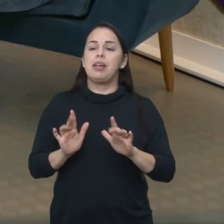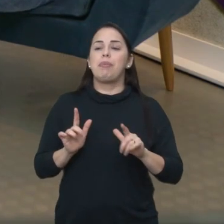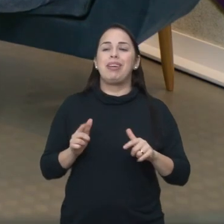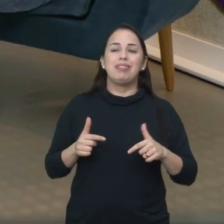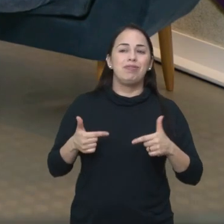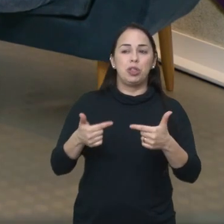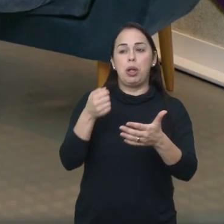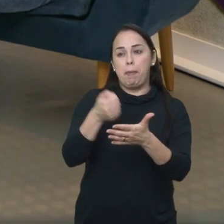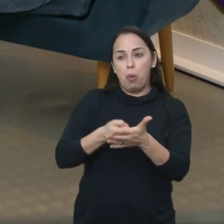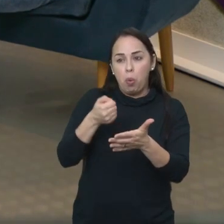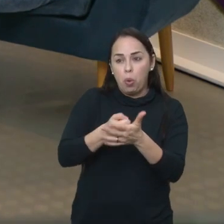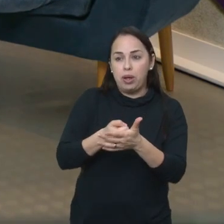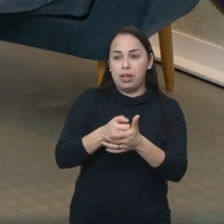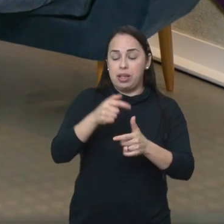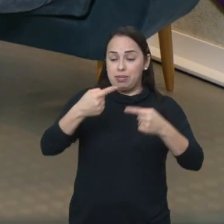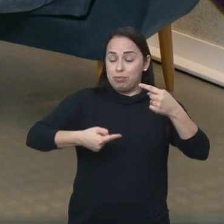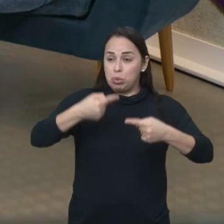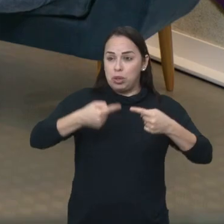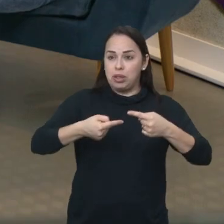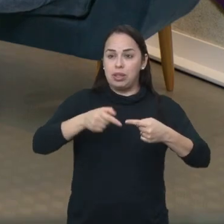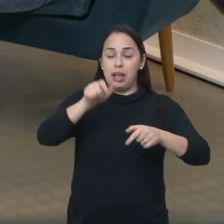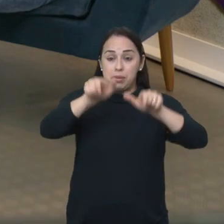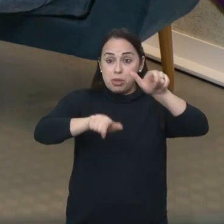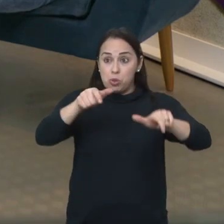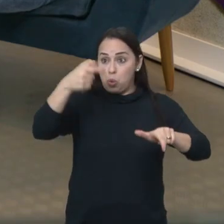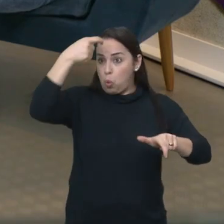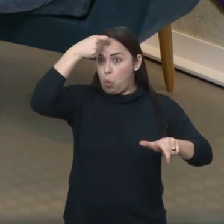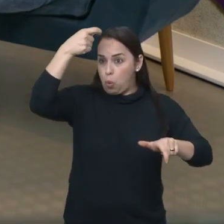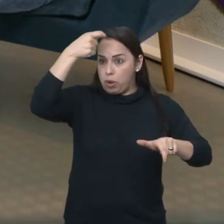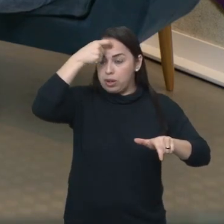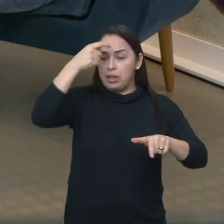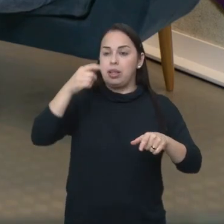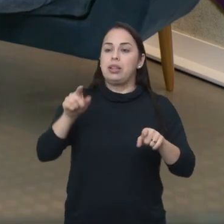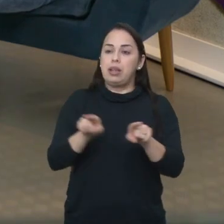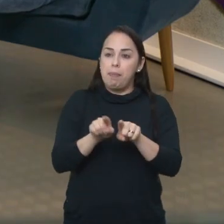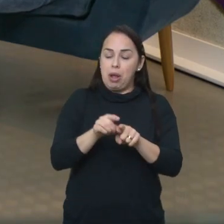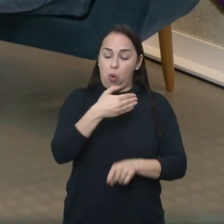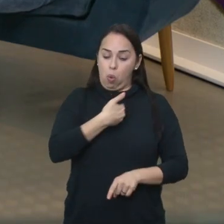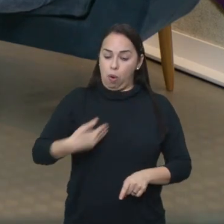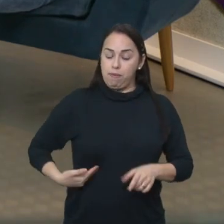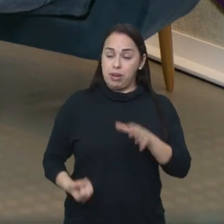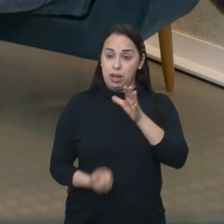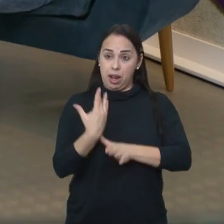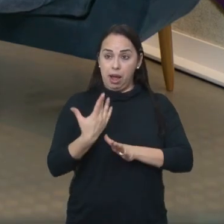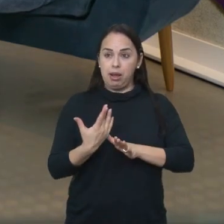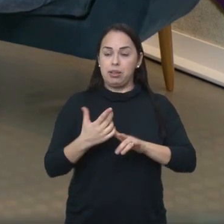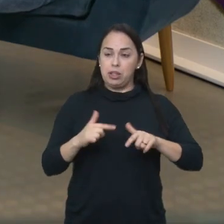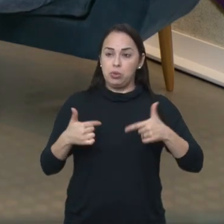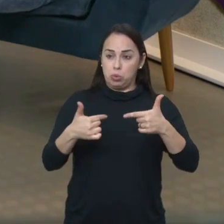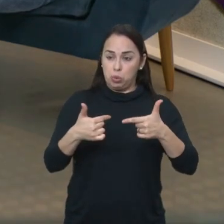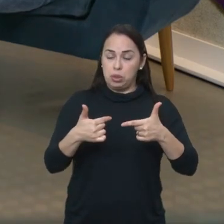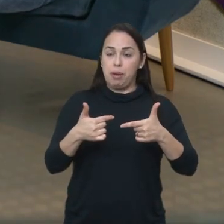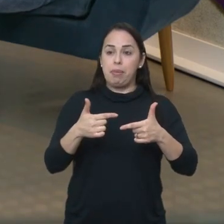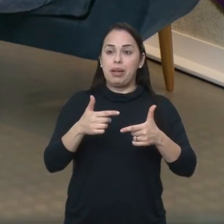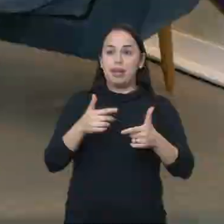política, né, para que as pessoas se conscientizem, que o governo também, que se crie políticas públicas